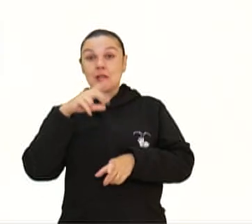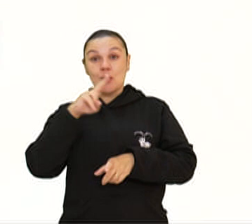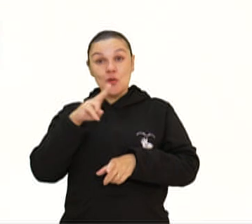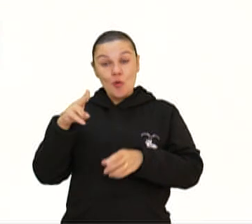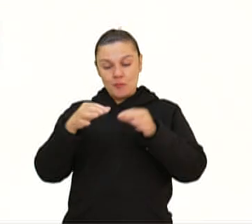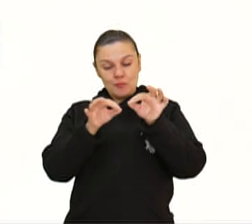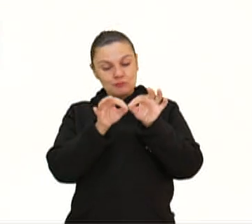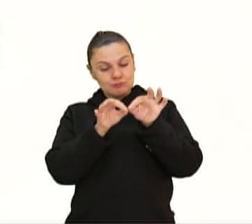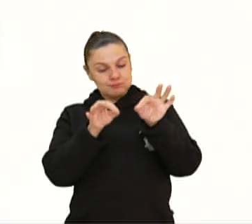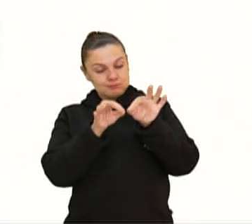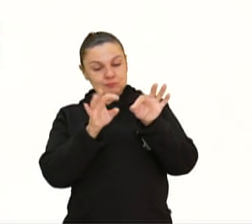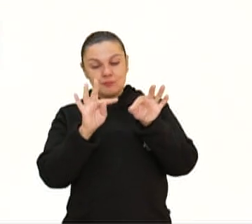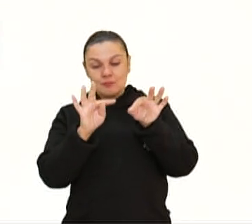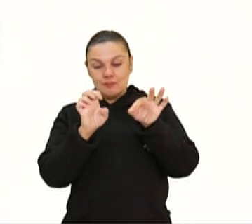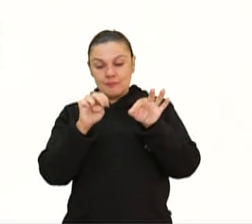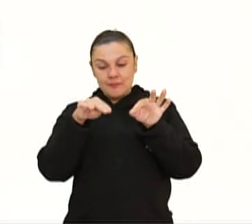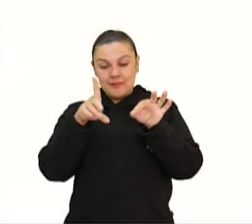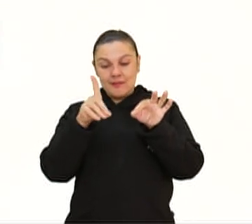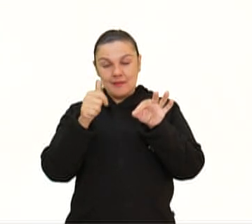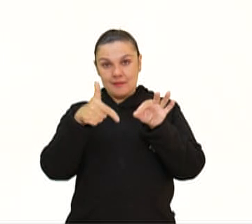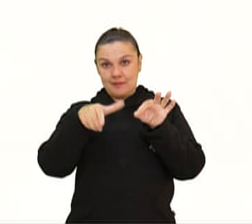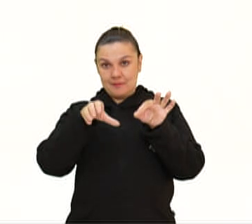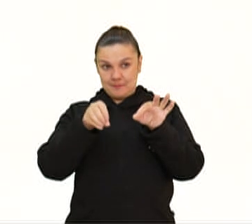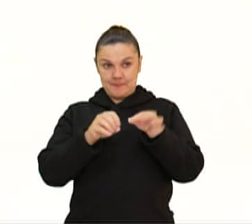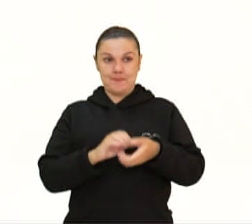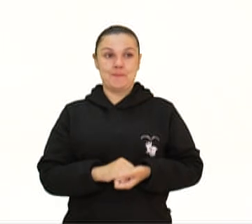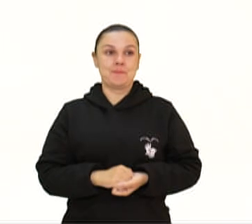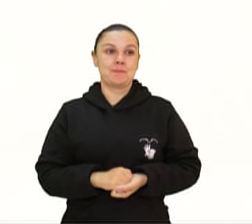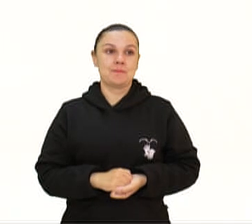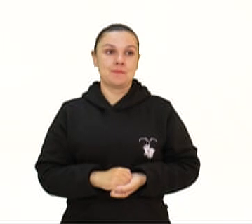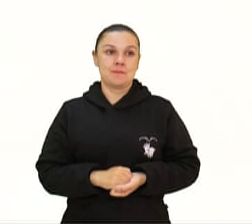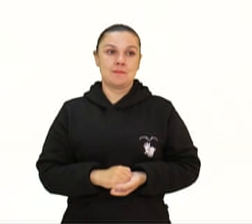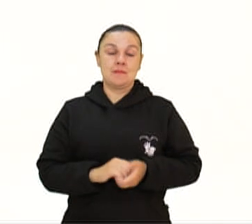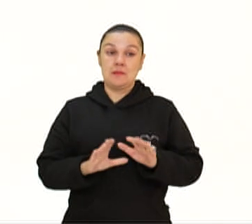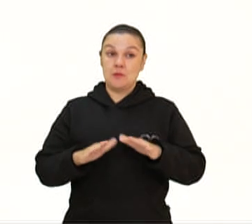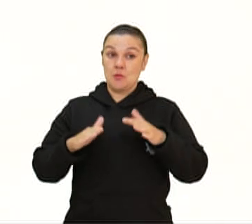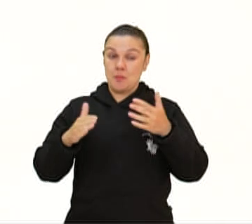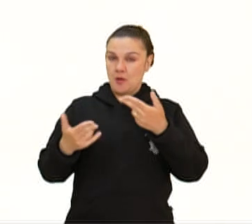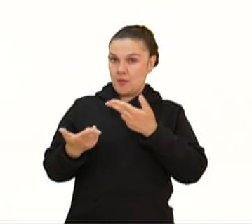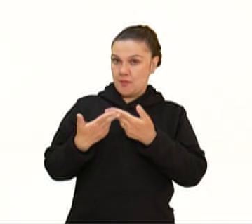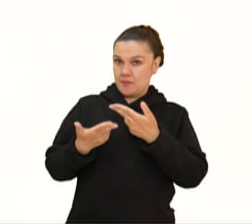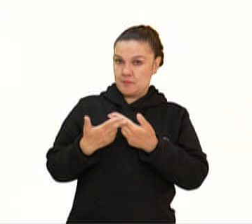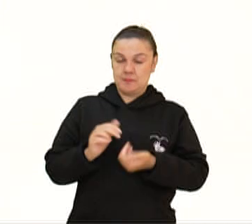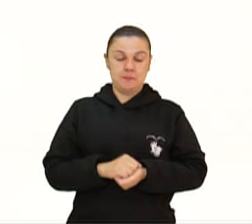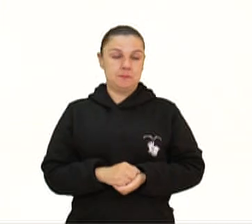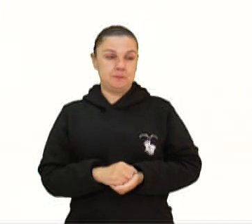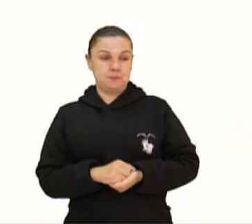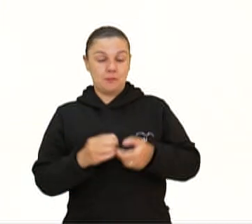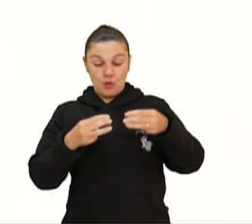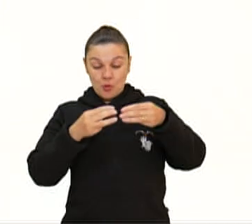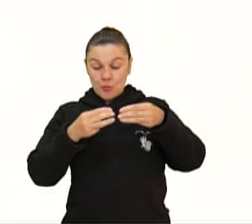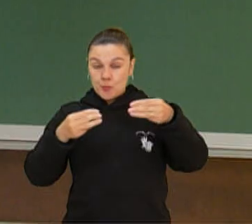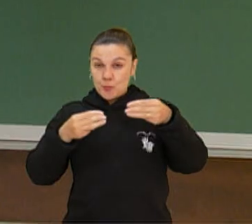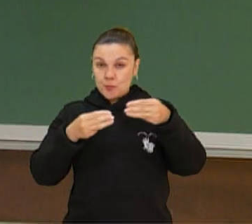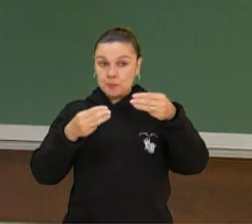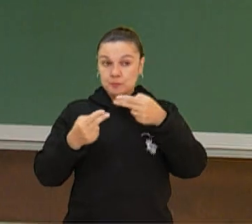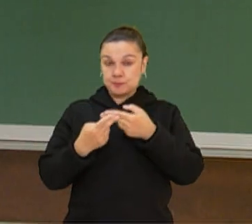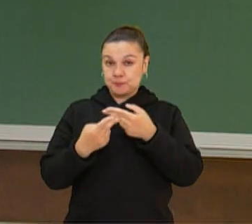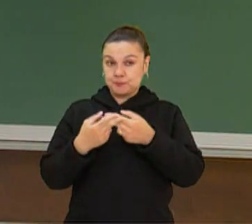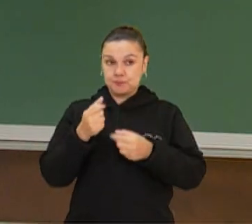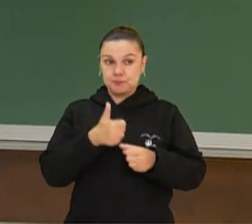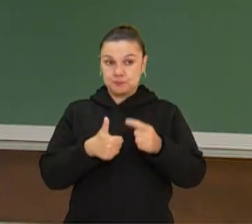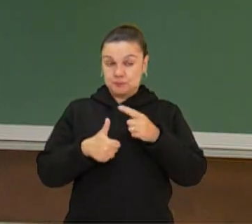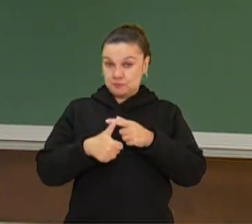tendão. Já vamos discutir o que é um tendão. Para que ele vai servir? Primeiro, o sistema muscular ele vai servir